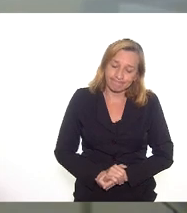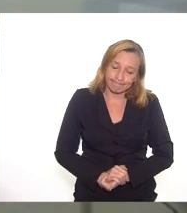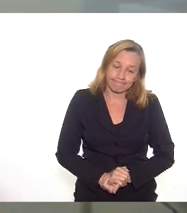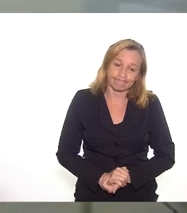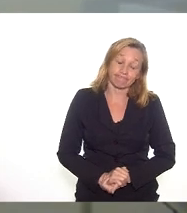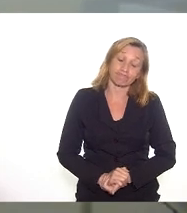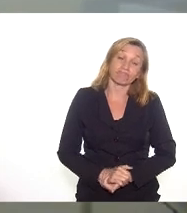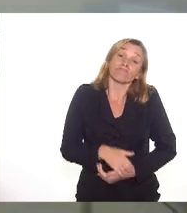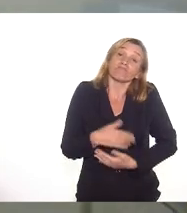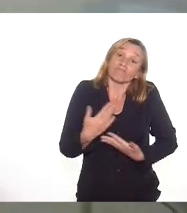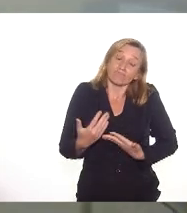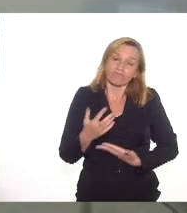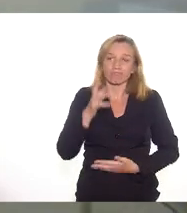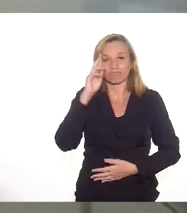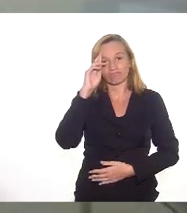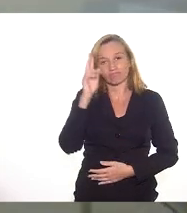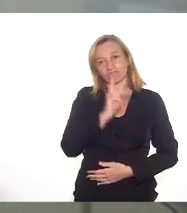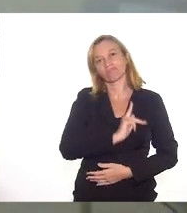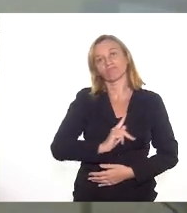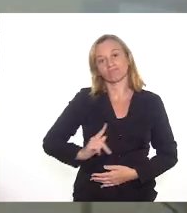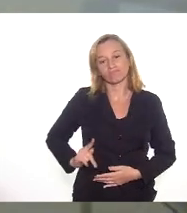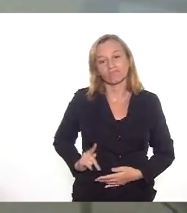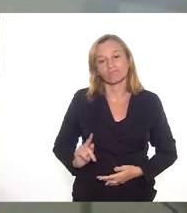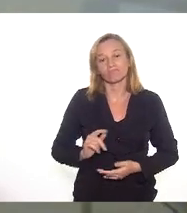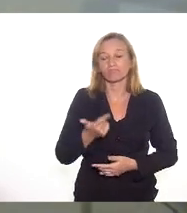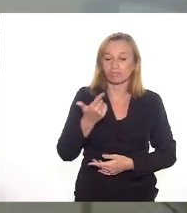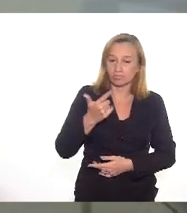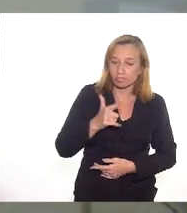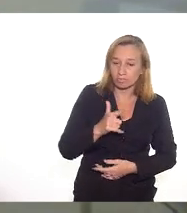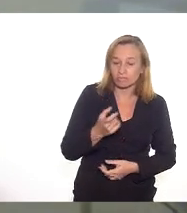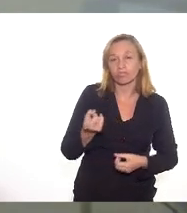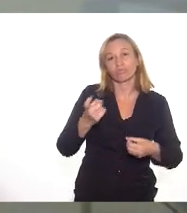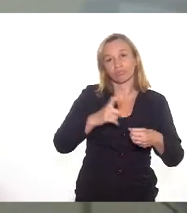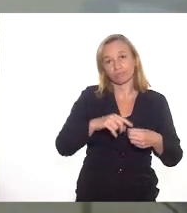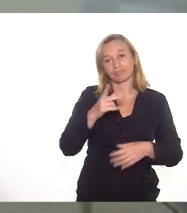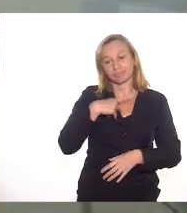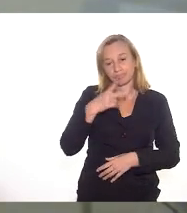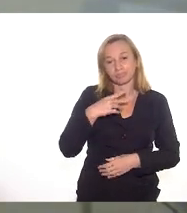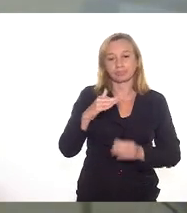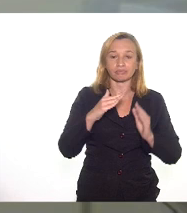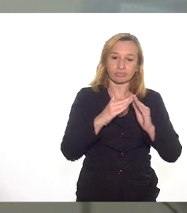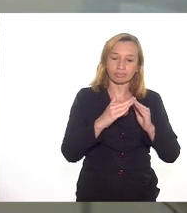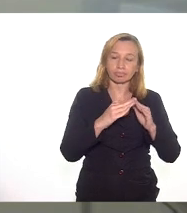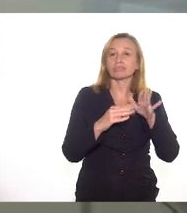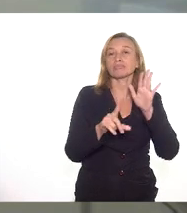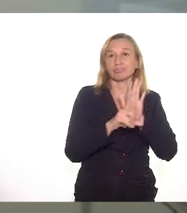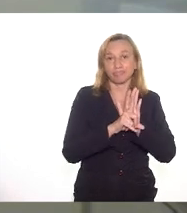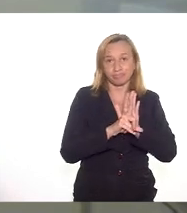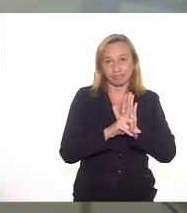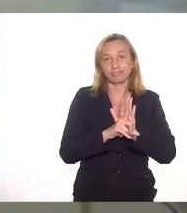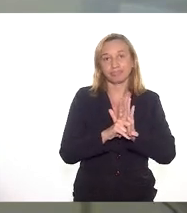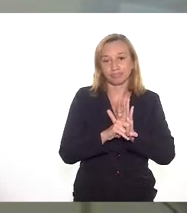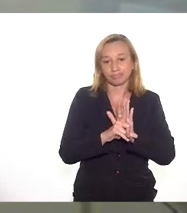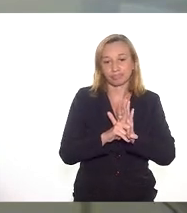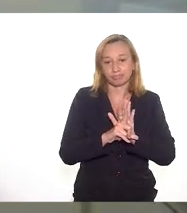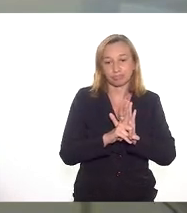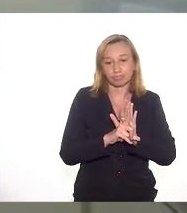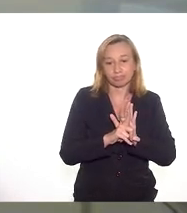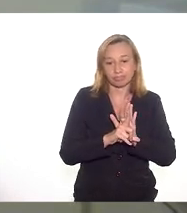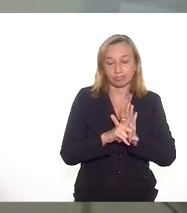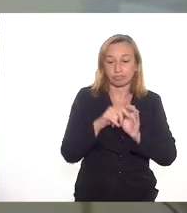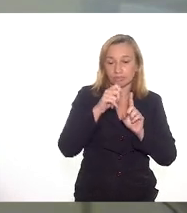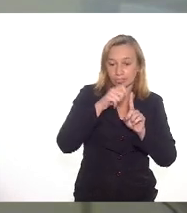E aí, senhora presidente, eu volto a insistir. Essa Casa Legislativa, no mês